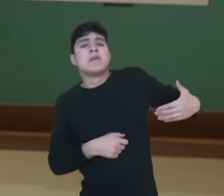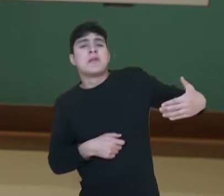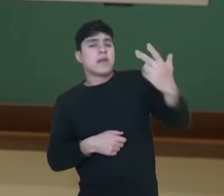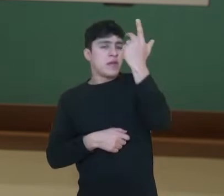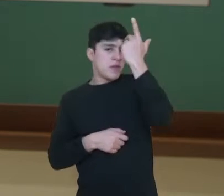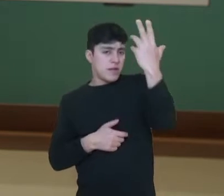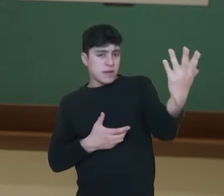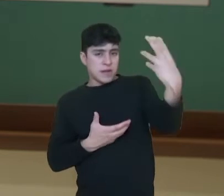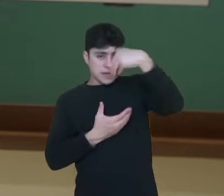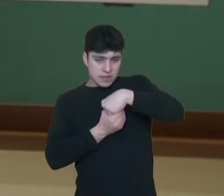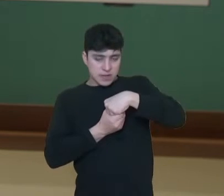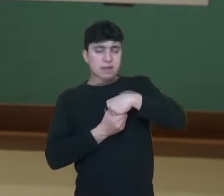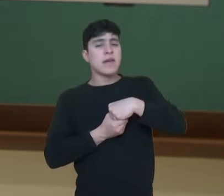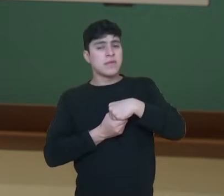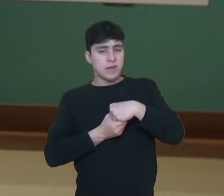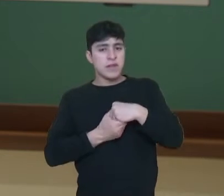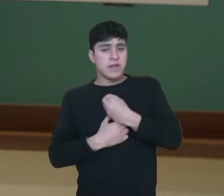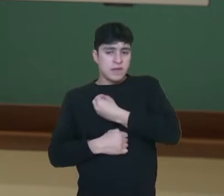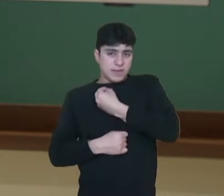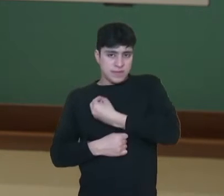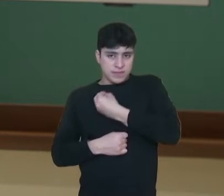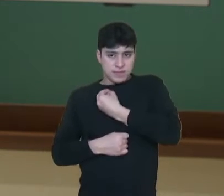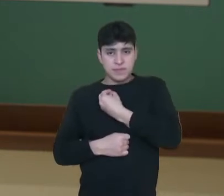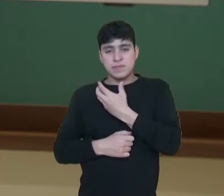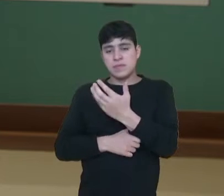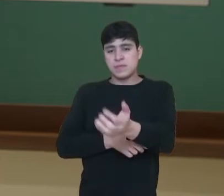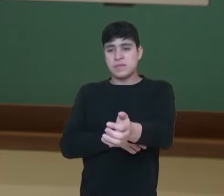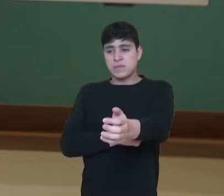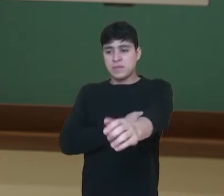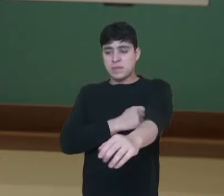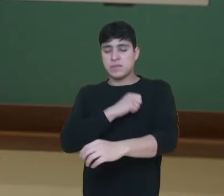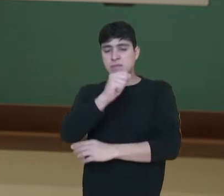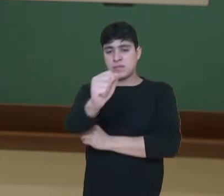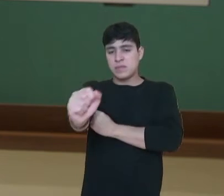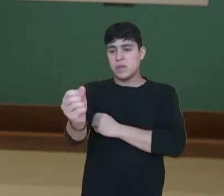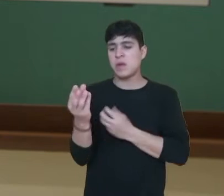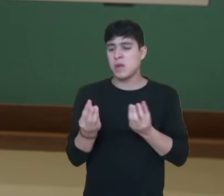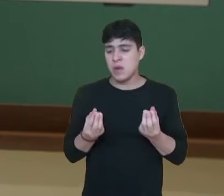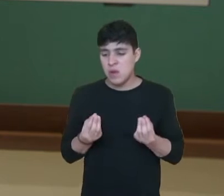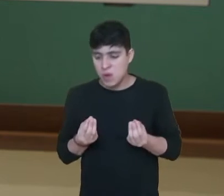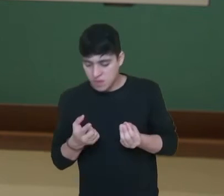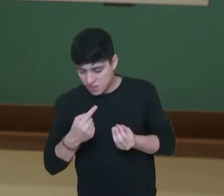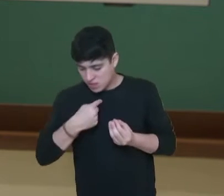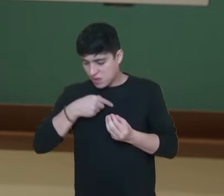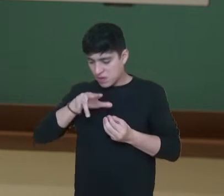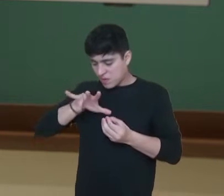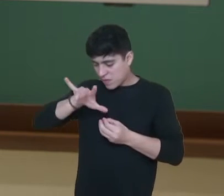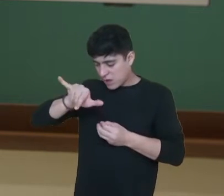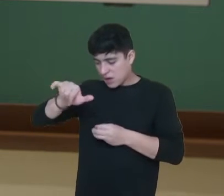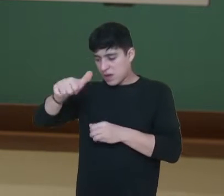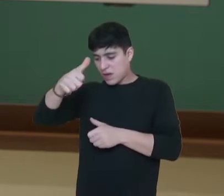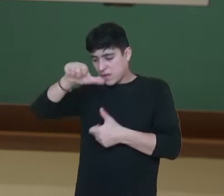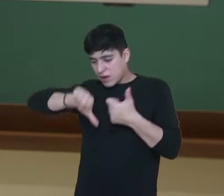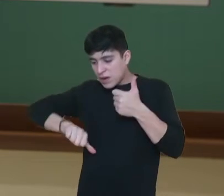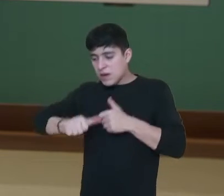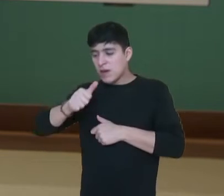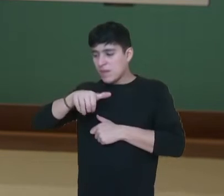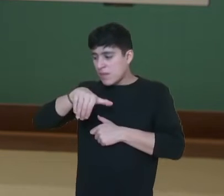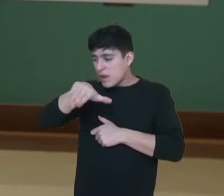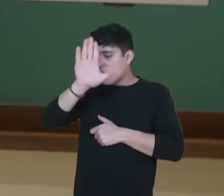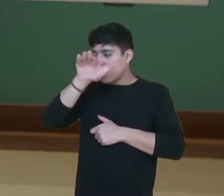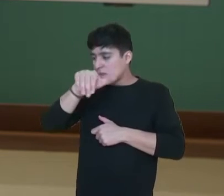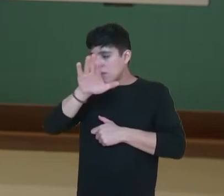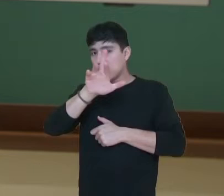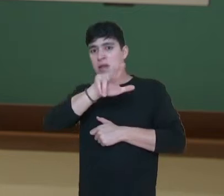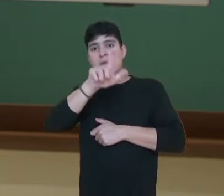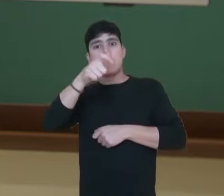essa avaliação mais para o dia a dia, tentar se avaliar com mais frequência, sem pensar que aquilo é um grande